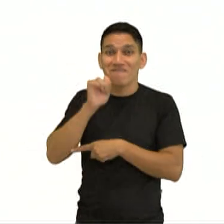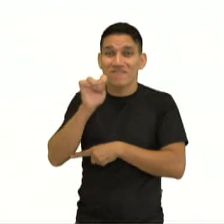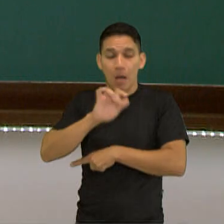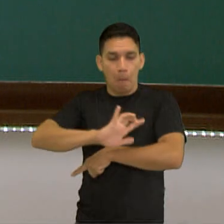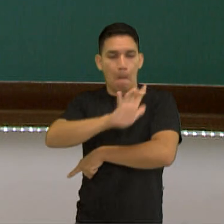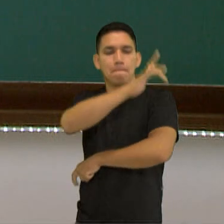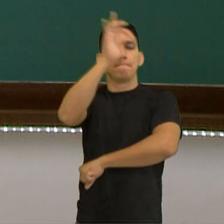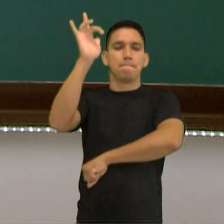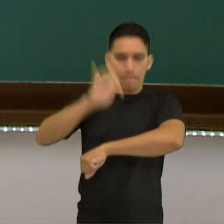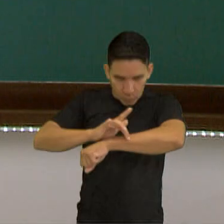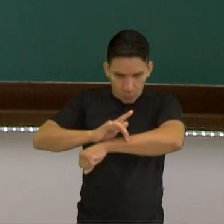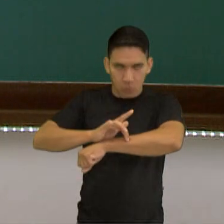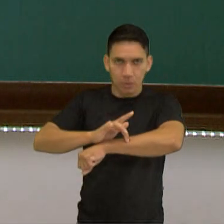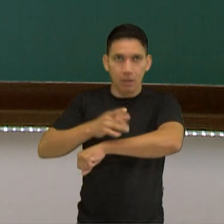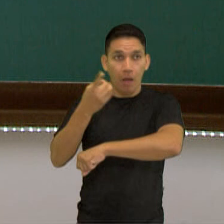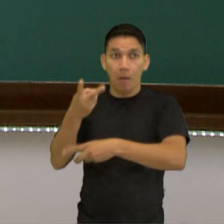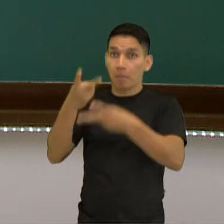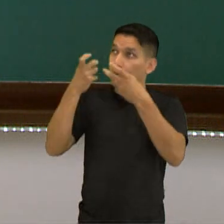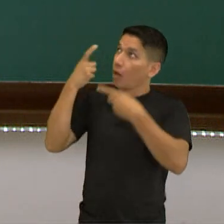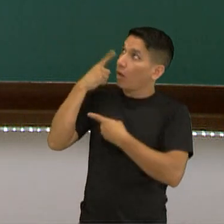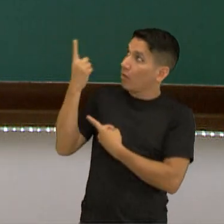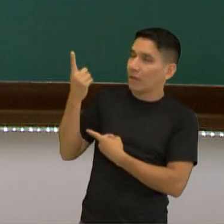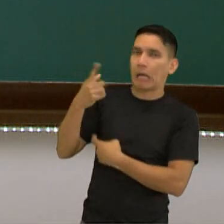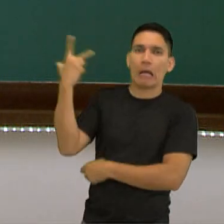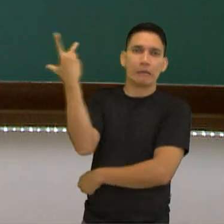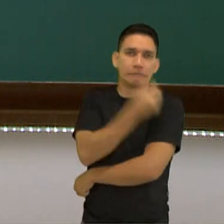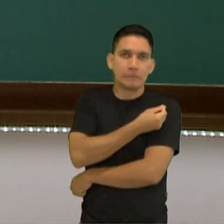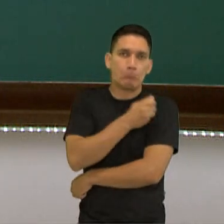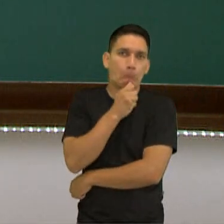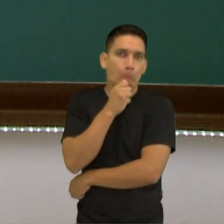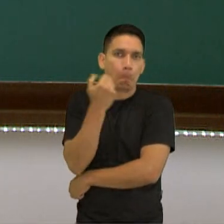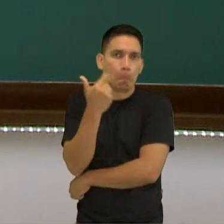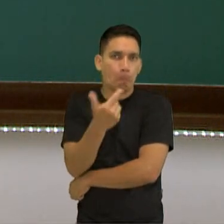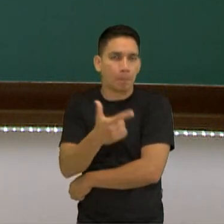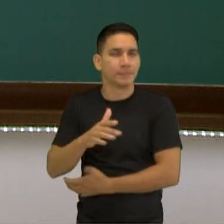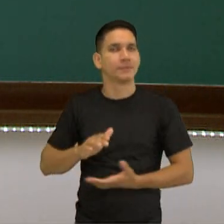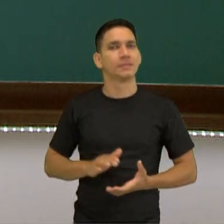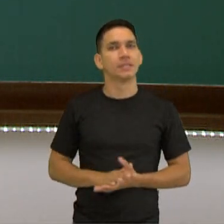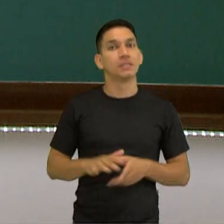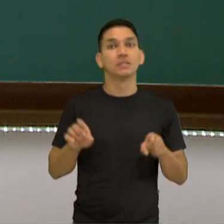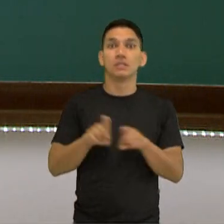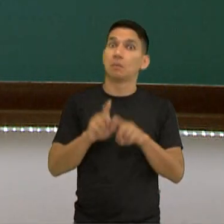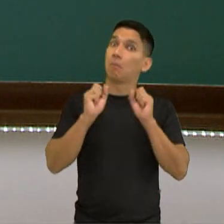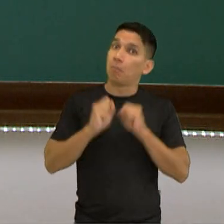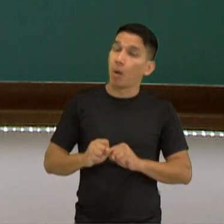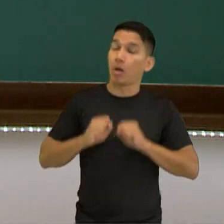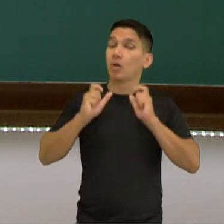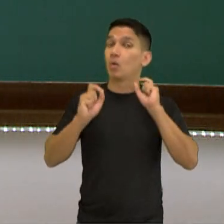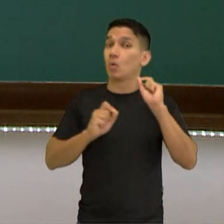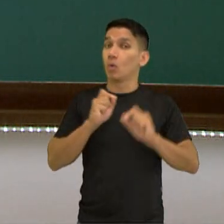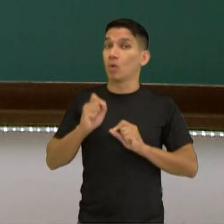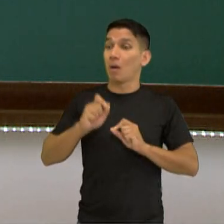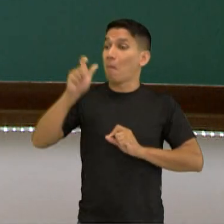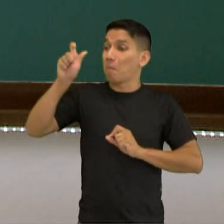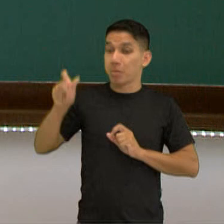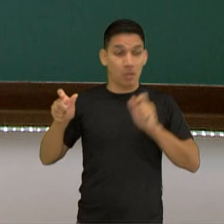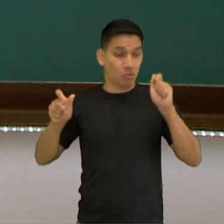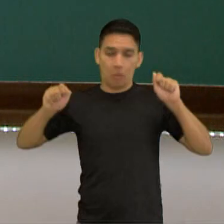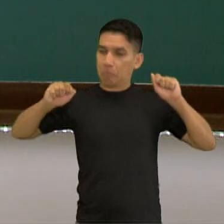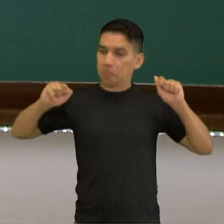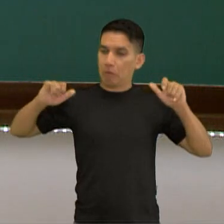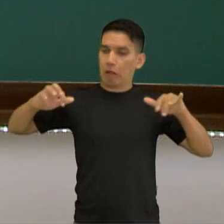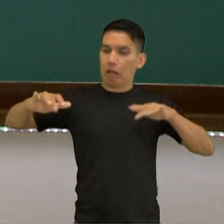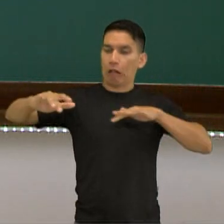o nosso corpo. Então aqui a gente percebe que também não existe uma vacina e pode ser passada, né, de pessoa a